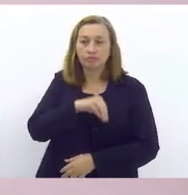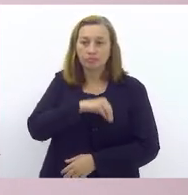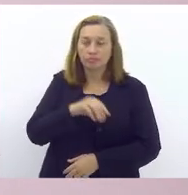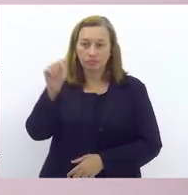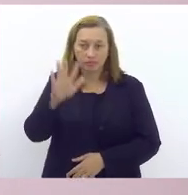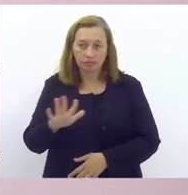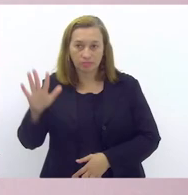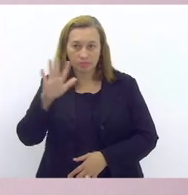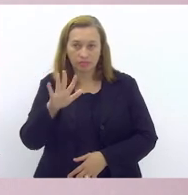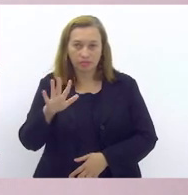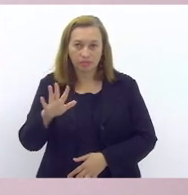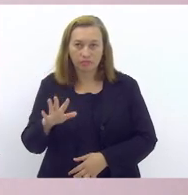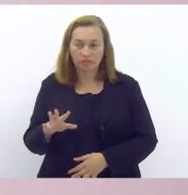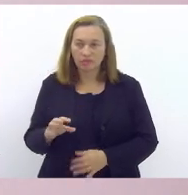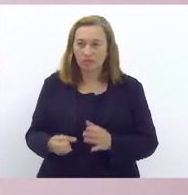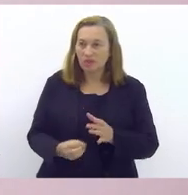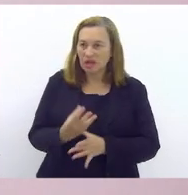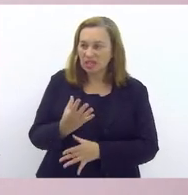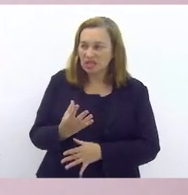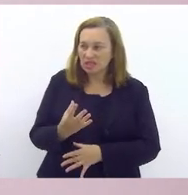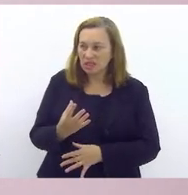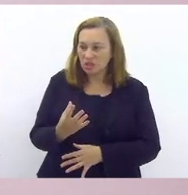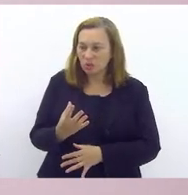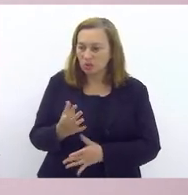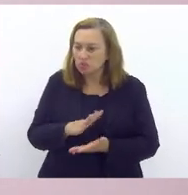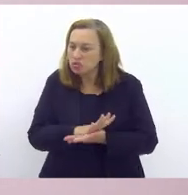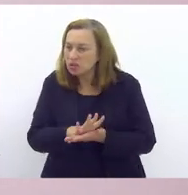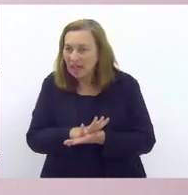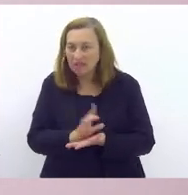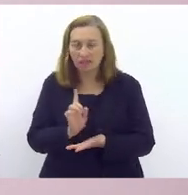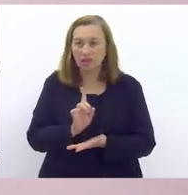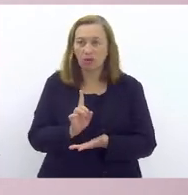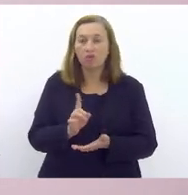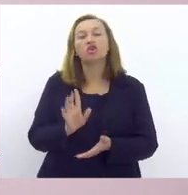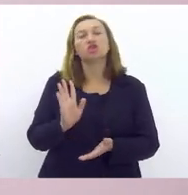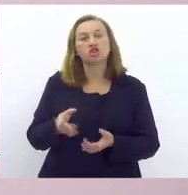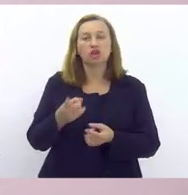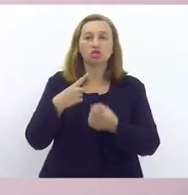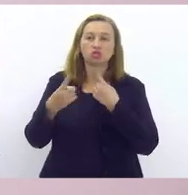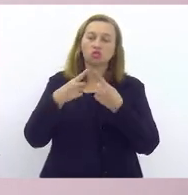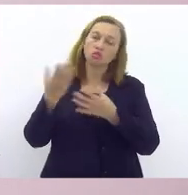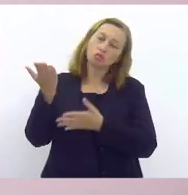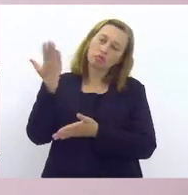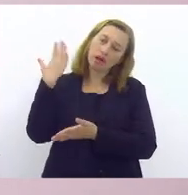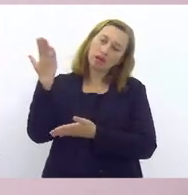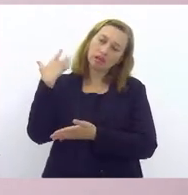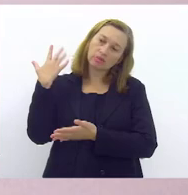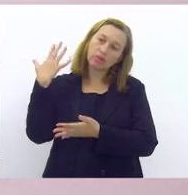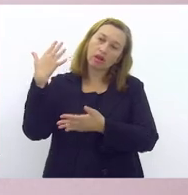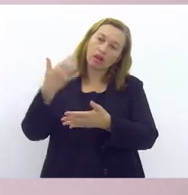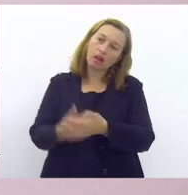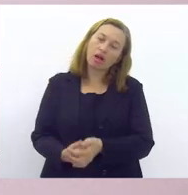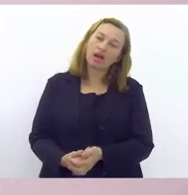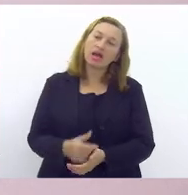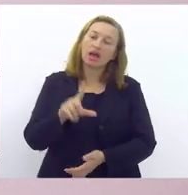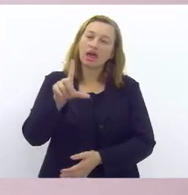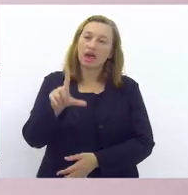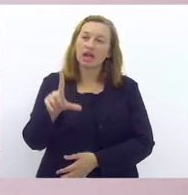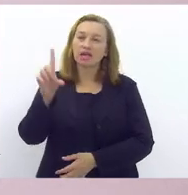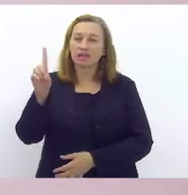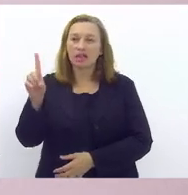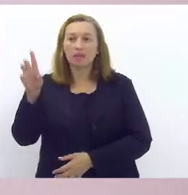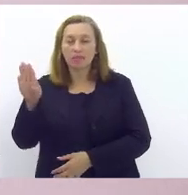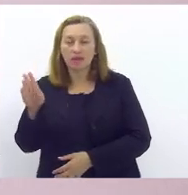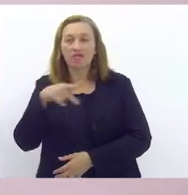ela não brotou do nada, né? Ela vem de um debate já desde a própria construção da LDB, onde na própria LDB vem se